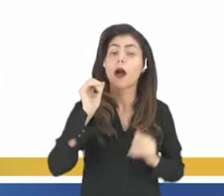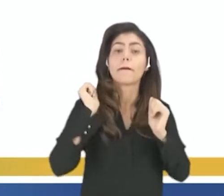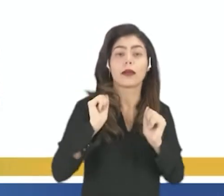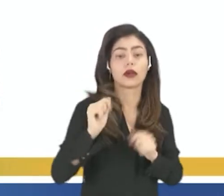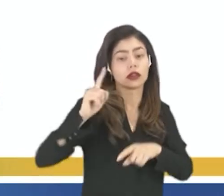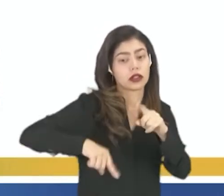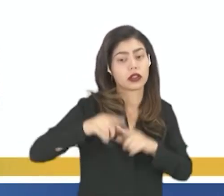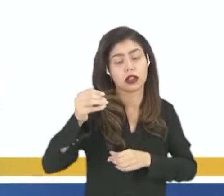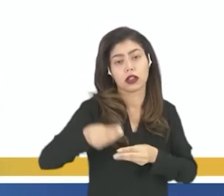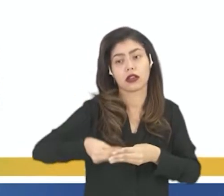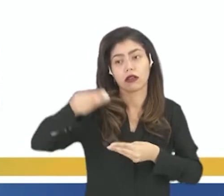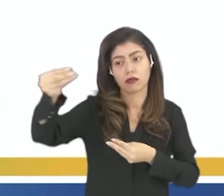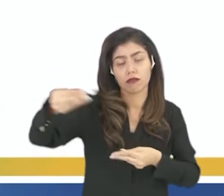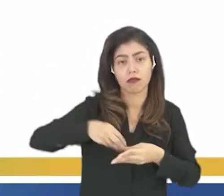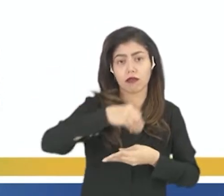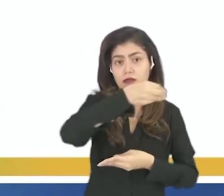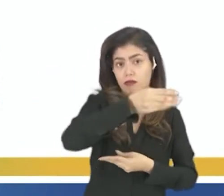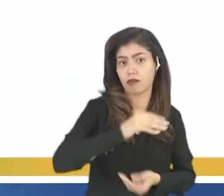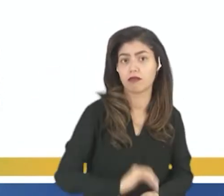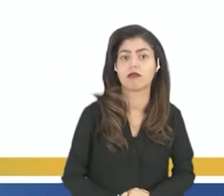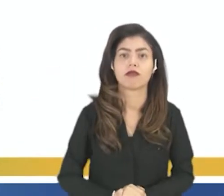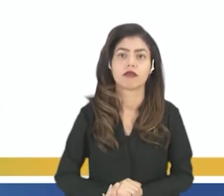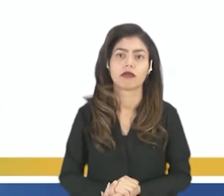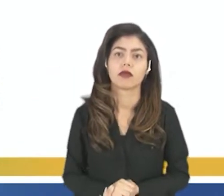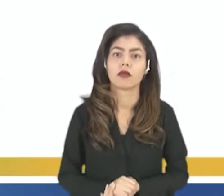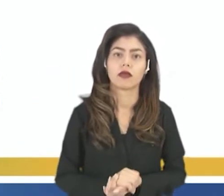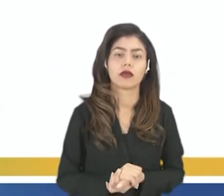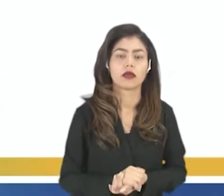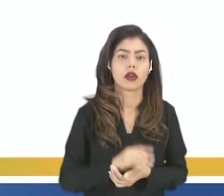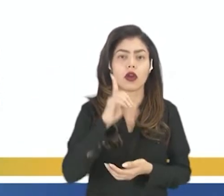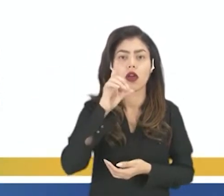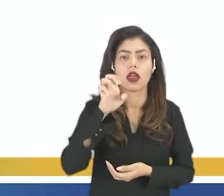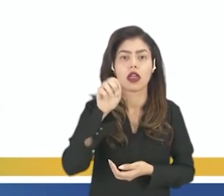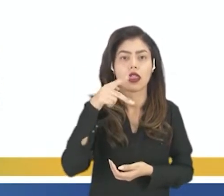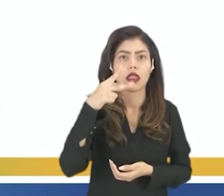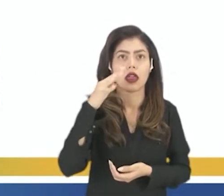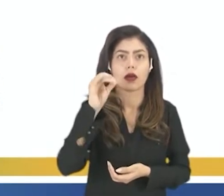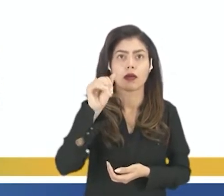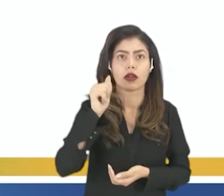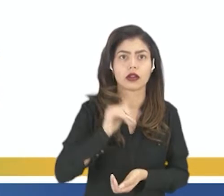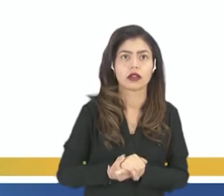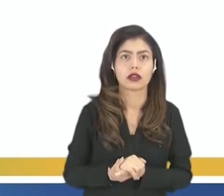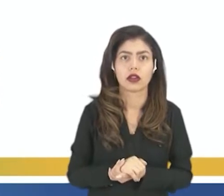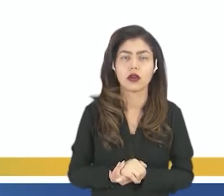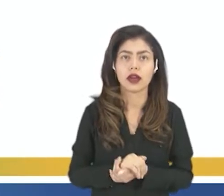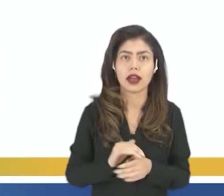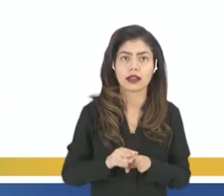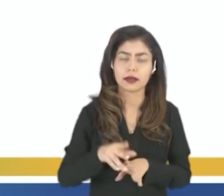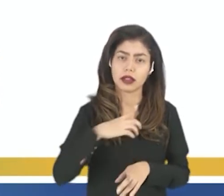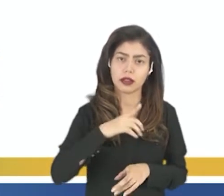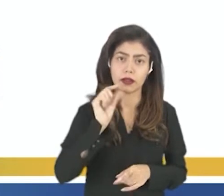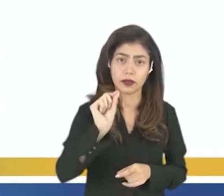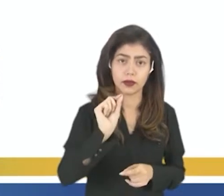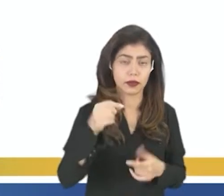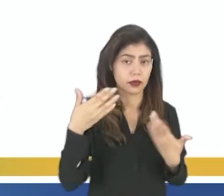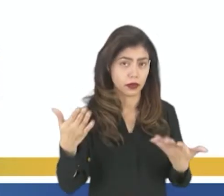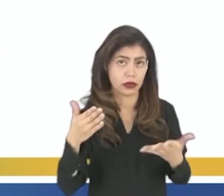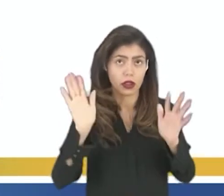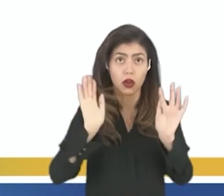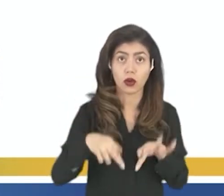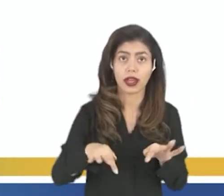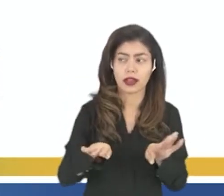pode ser transferido para o depósito final que fica em Abadia de Goiás então além disso a